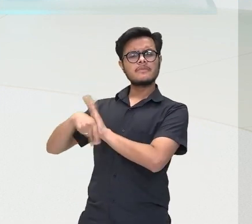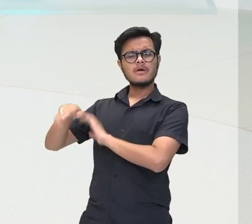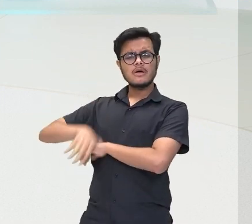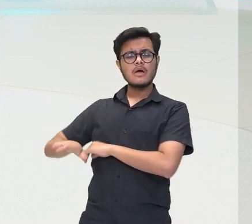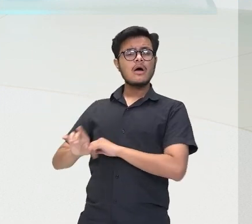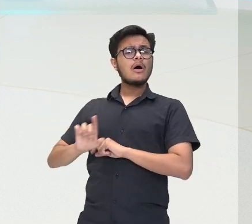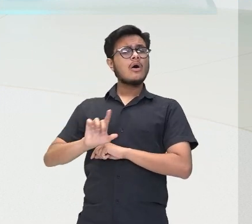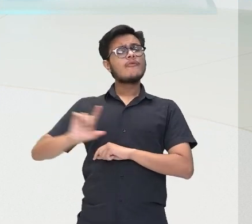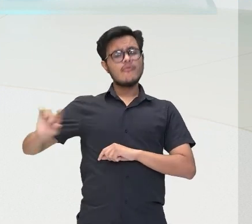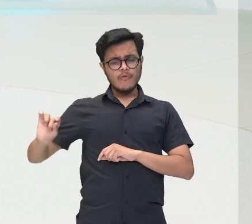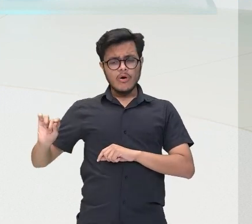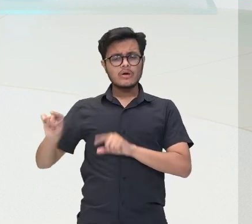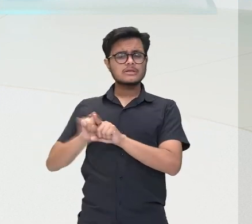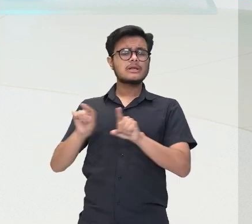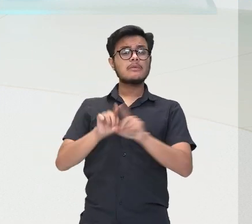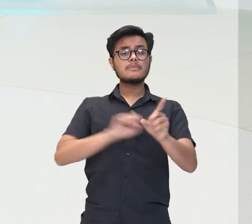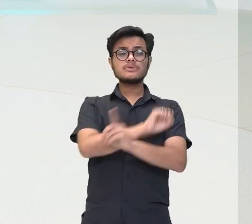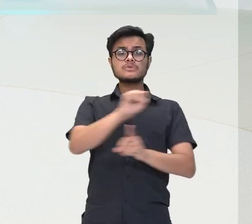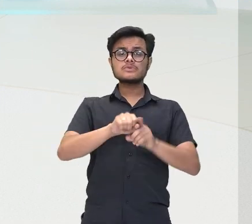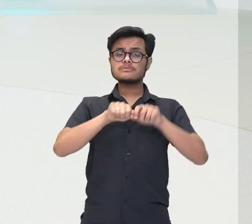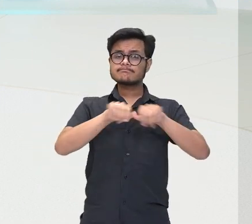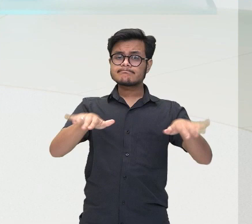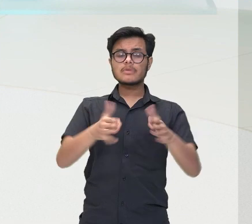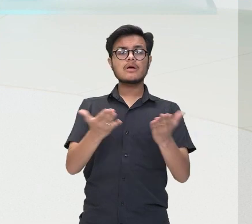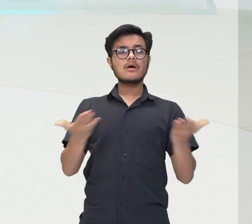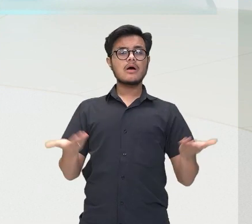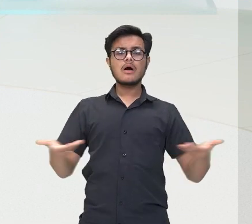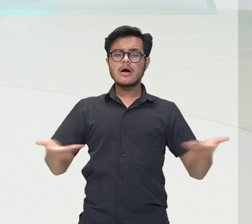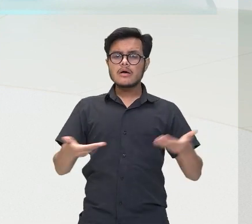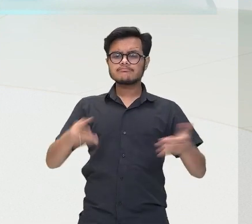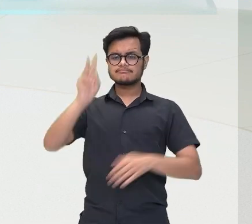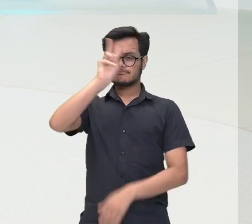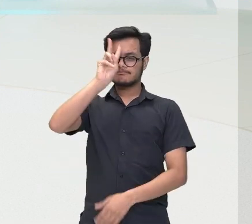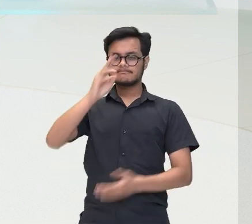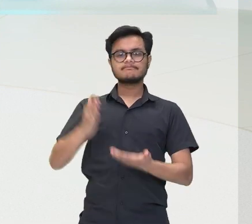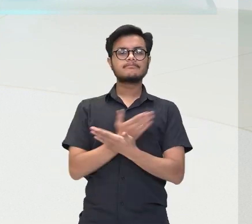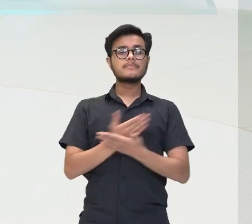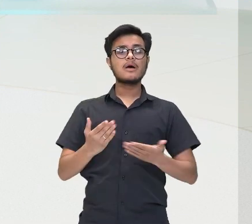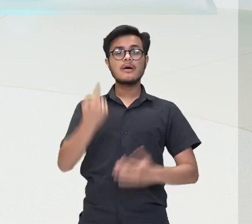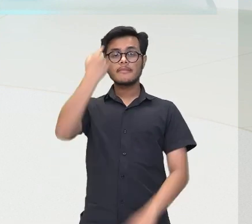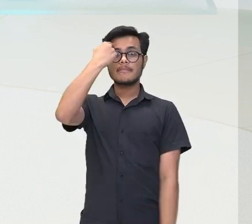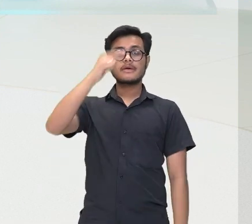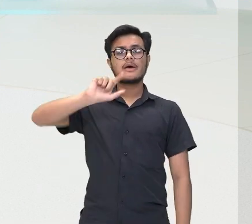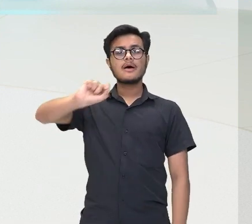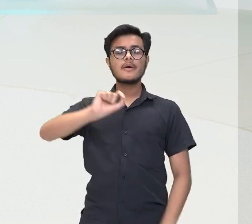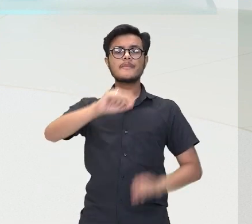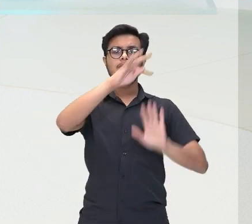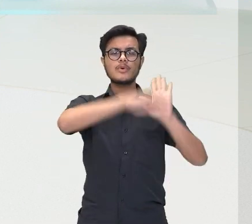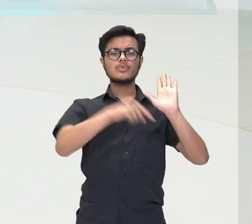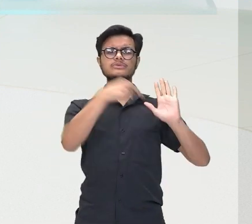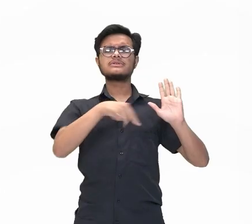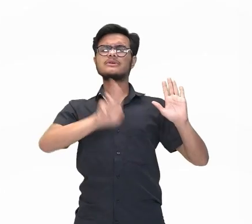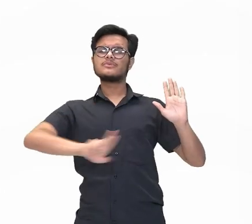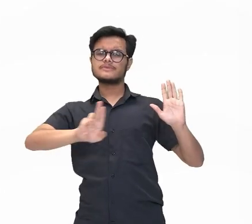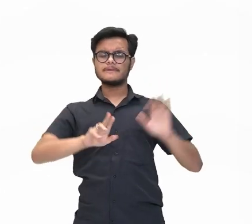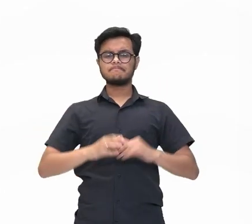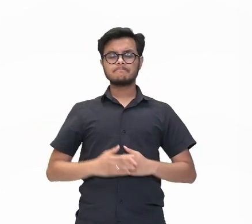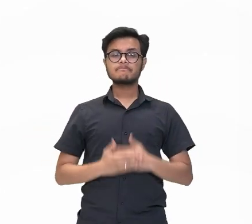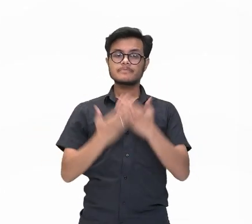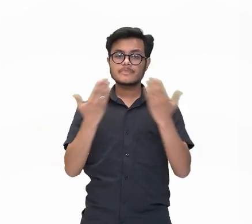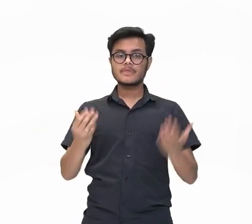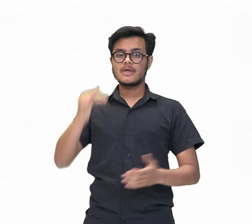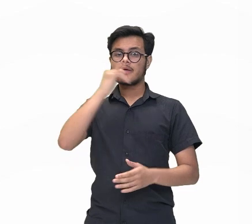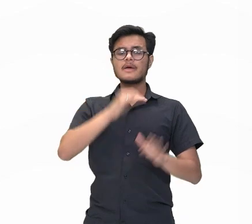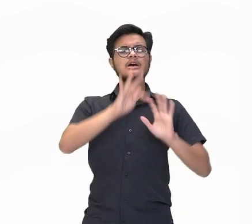fora da escola também, na sociedade. Nós vamos reforçar então essas ideias nessa aula. Olha só.